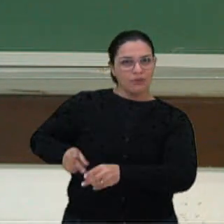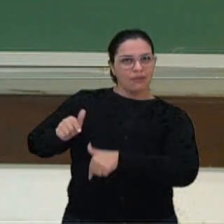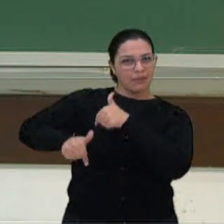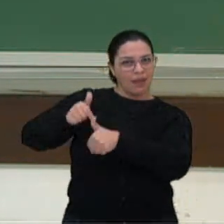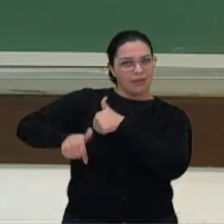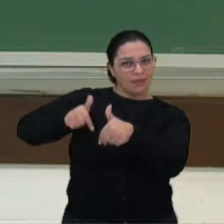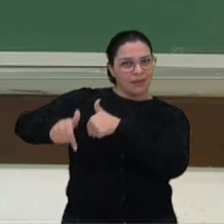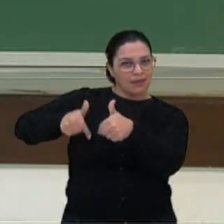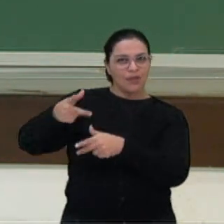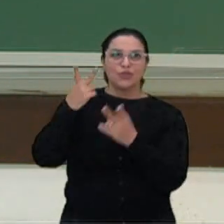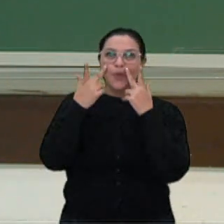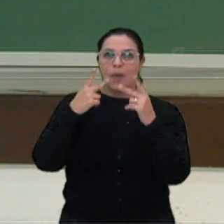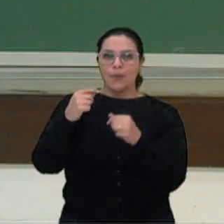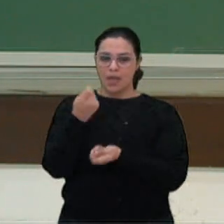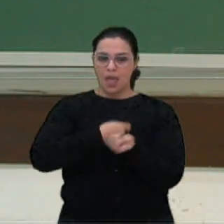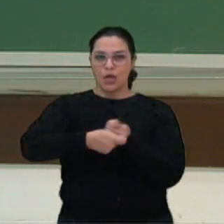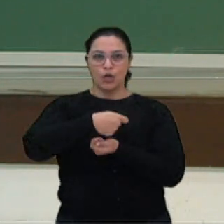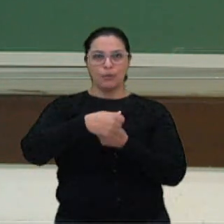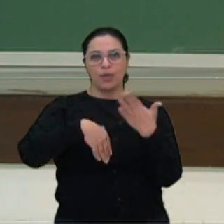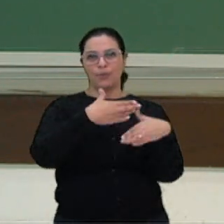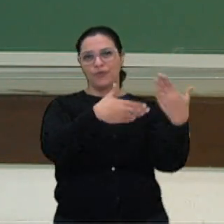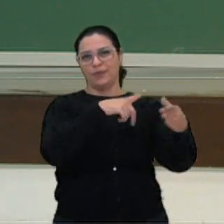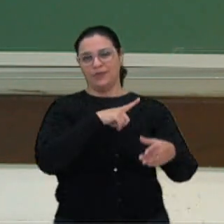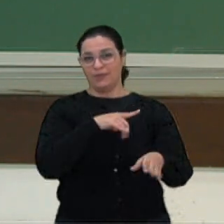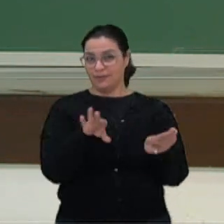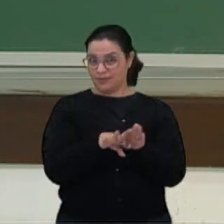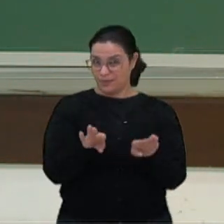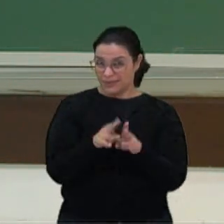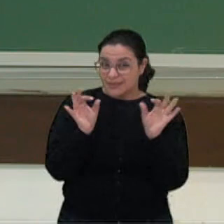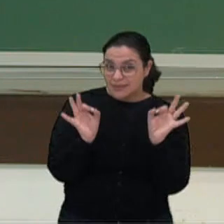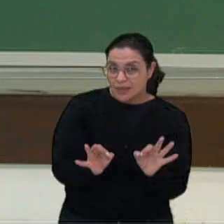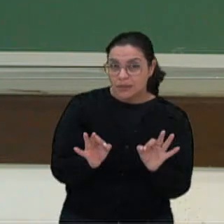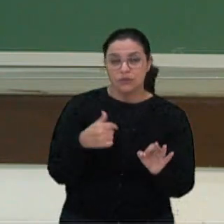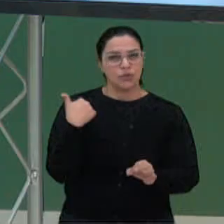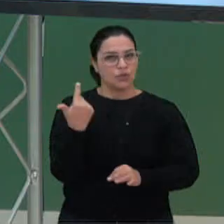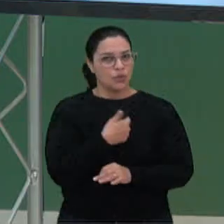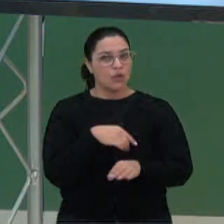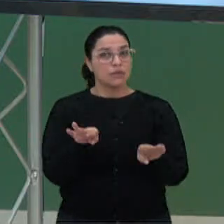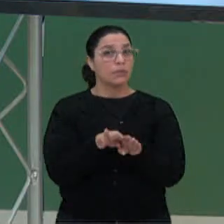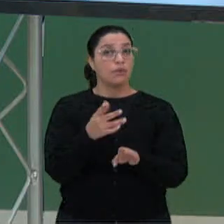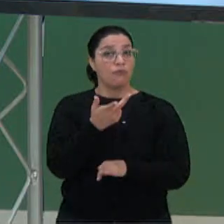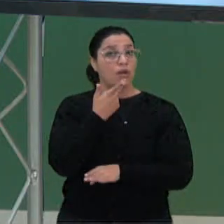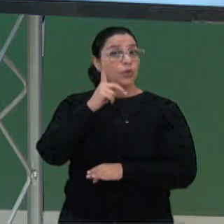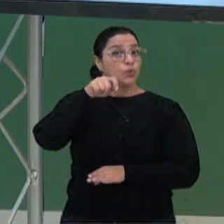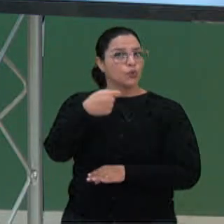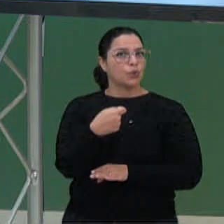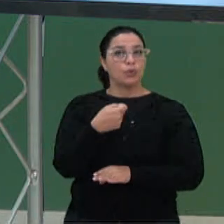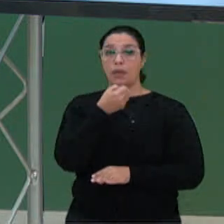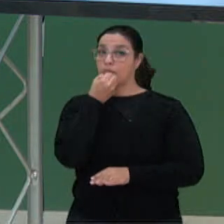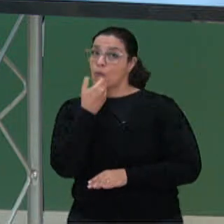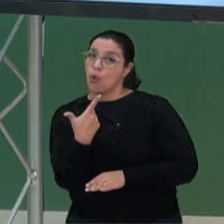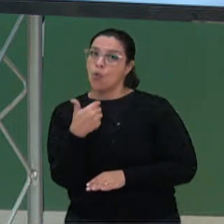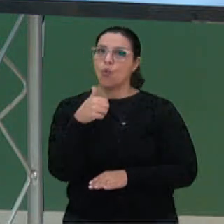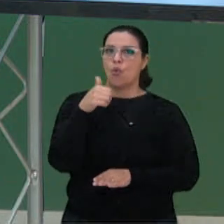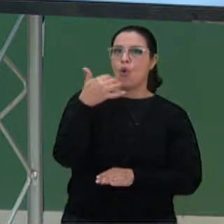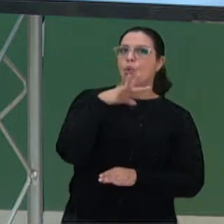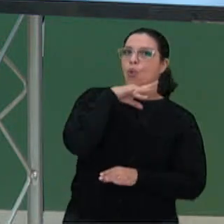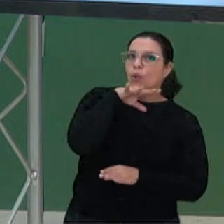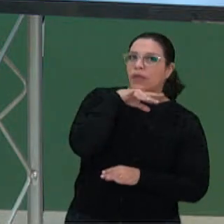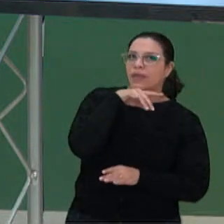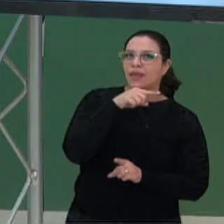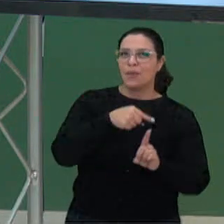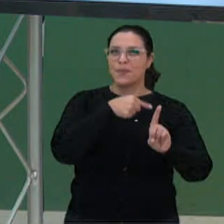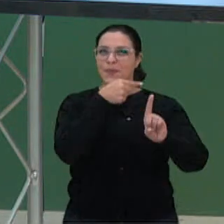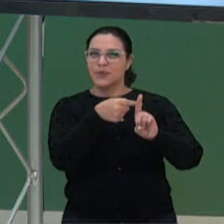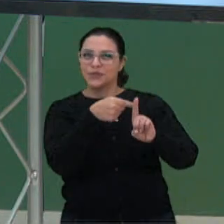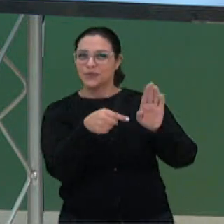economia continue se movimentando, certo? Claro que a gente ainda não está falando do que é positivo ou negativo, a gente tratou isso